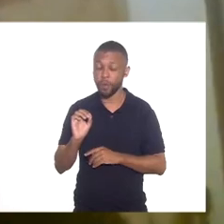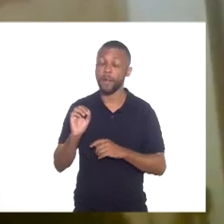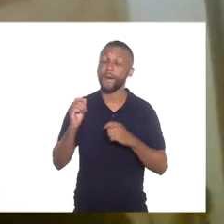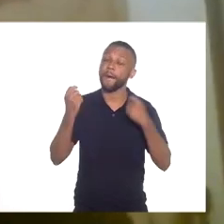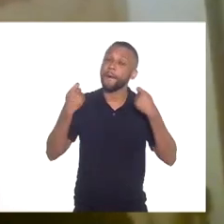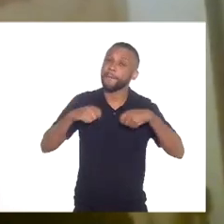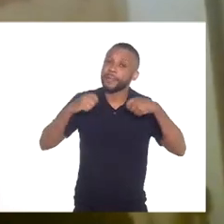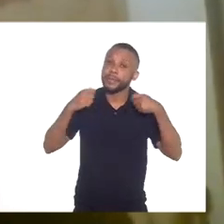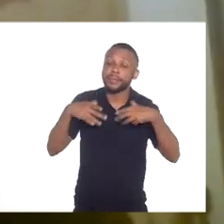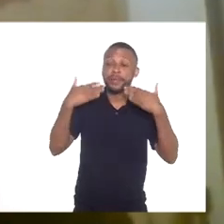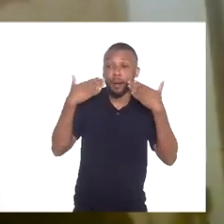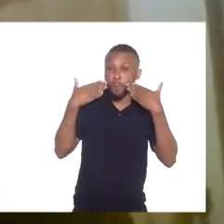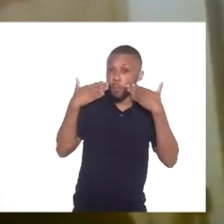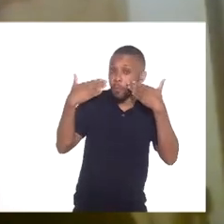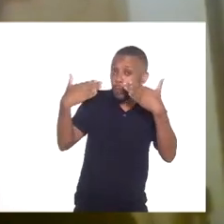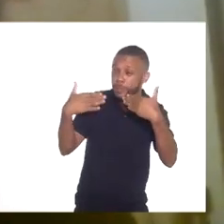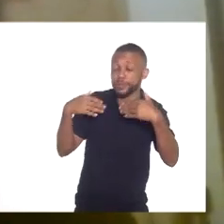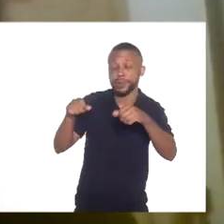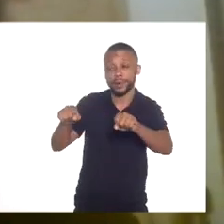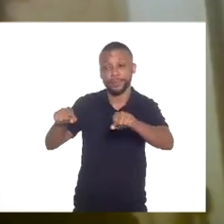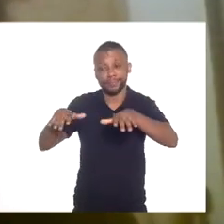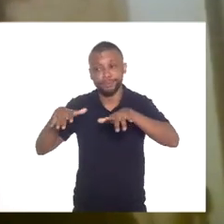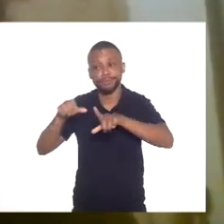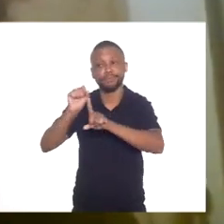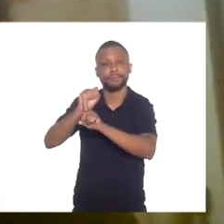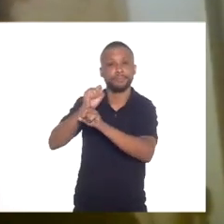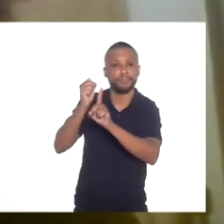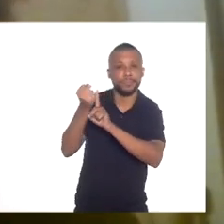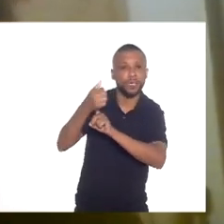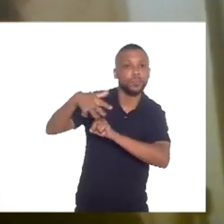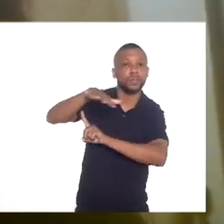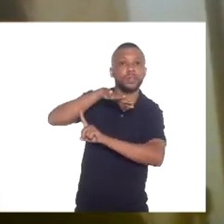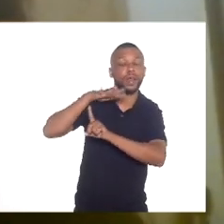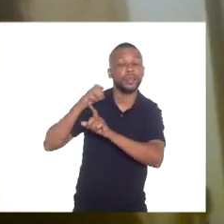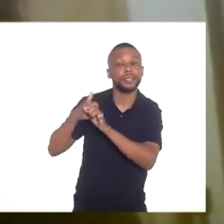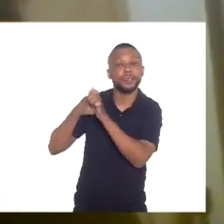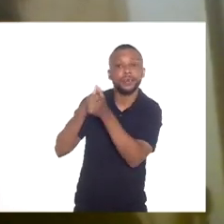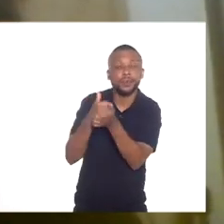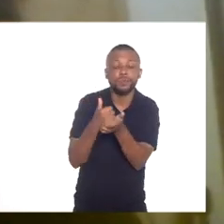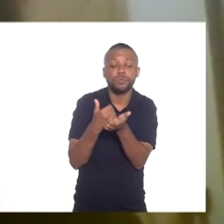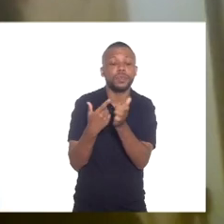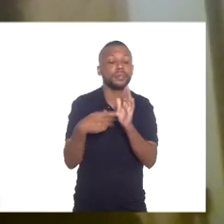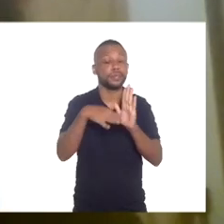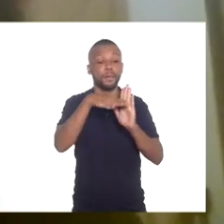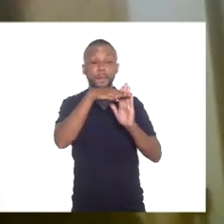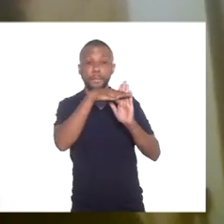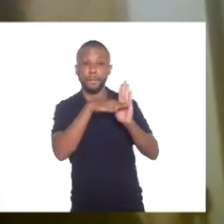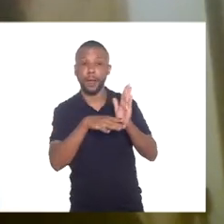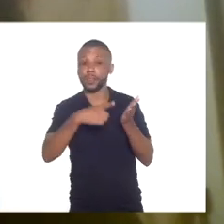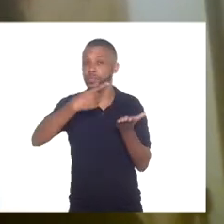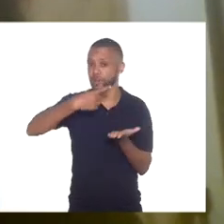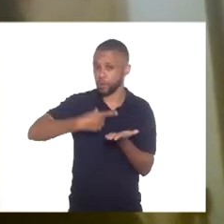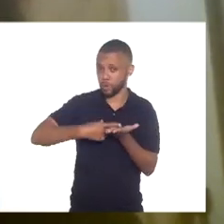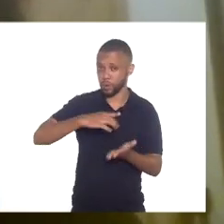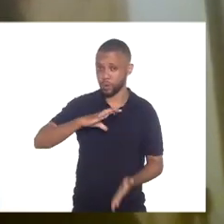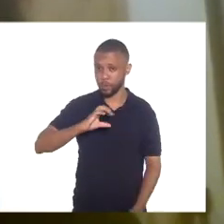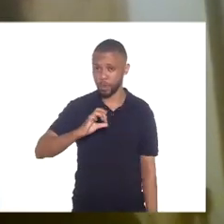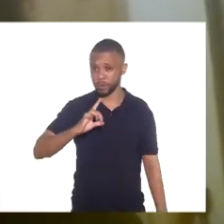sociedade, através desses códigos de acesso, né, que a ANP tem a obrigação de